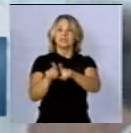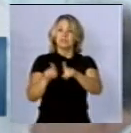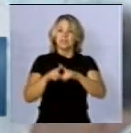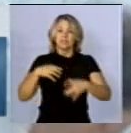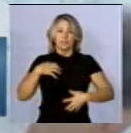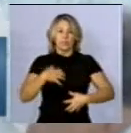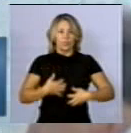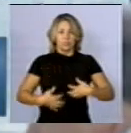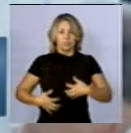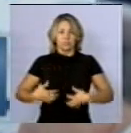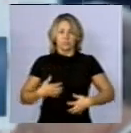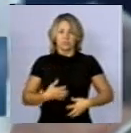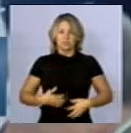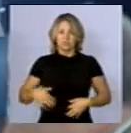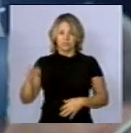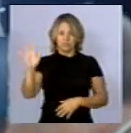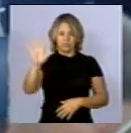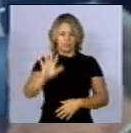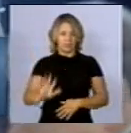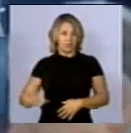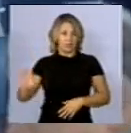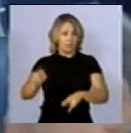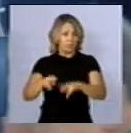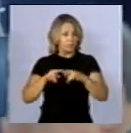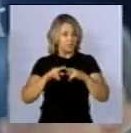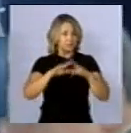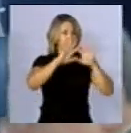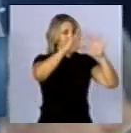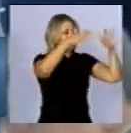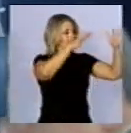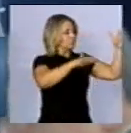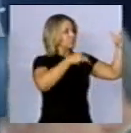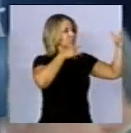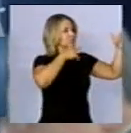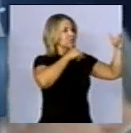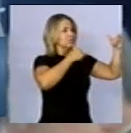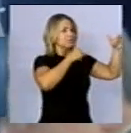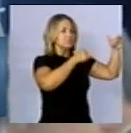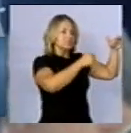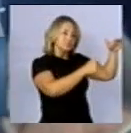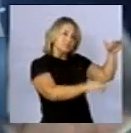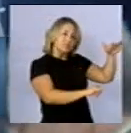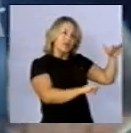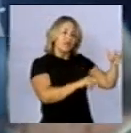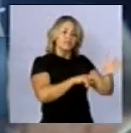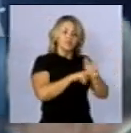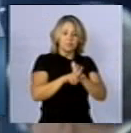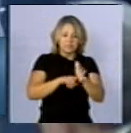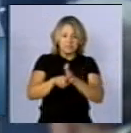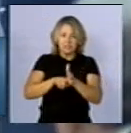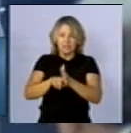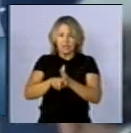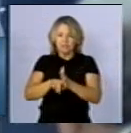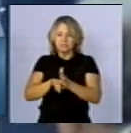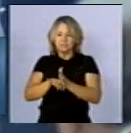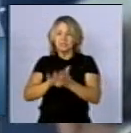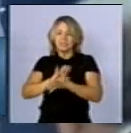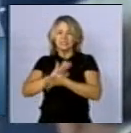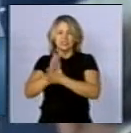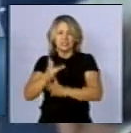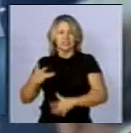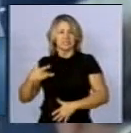no organismo em geral Por isso os campos eletromagnéticos pesquisados afetam a saúde do Trabalhador